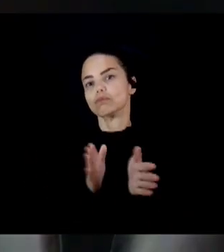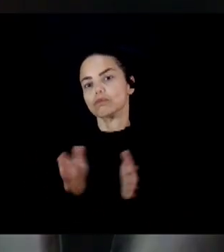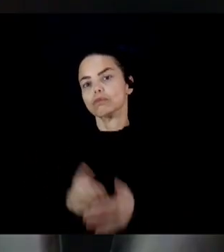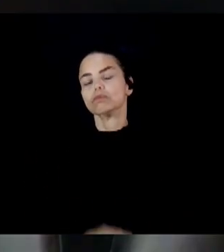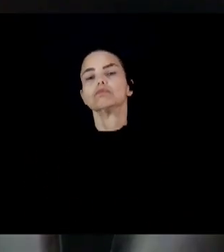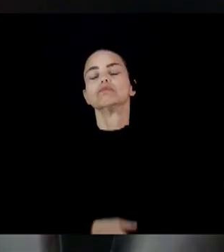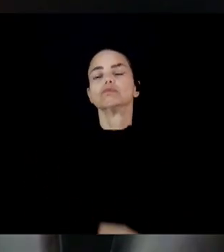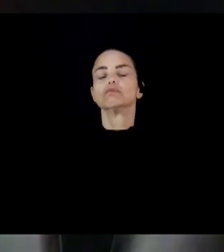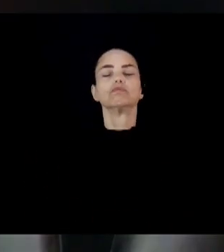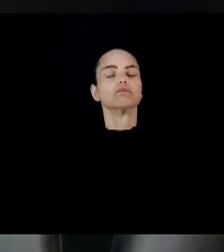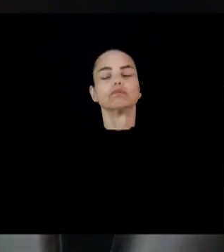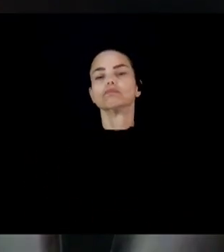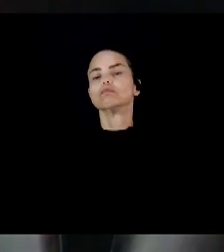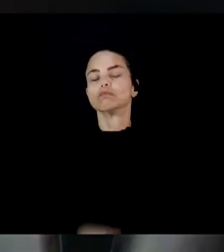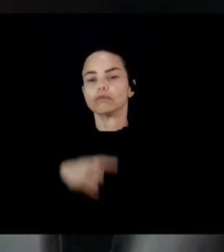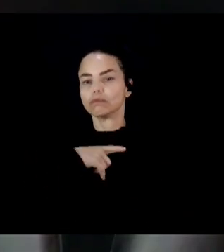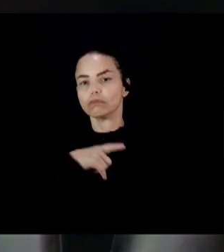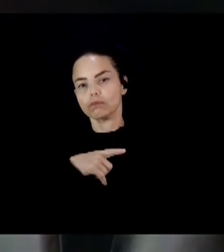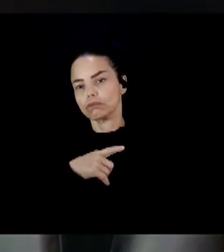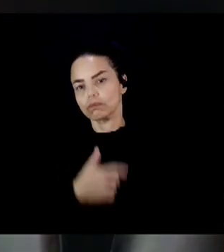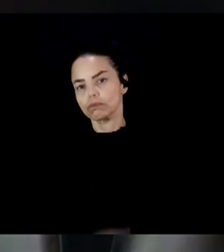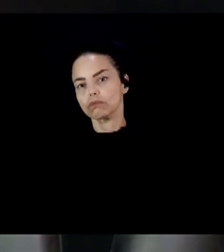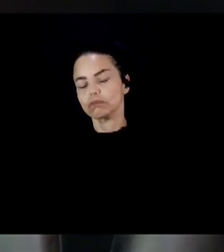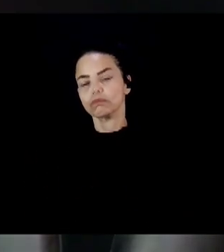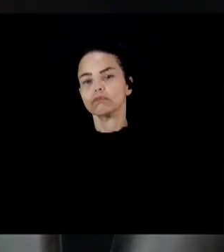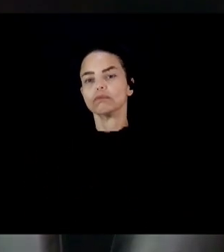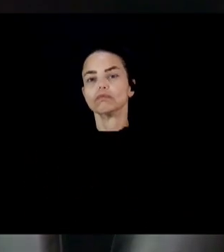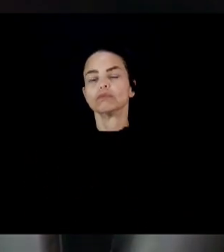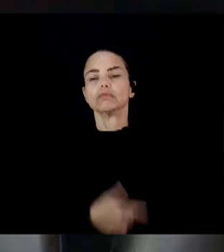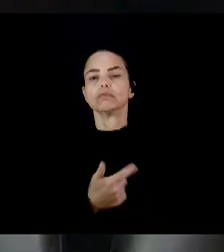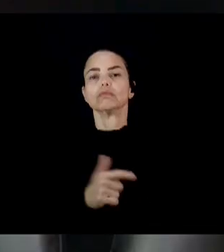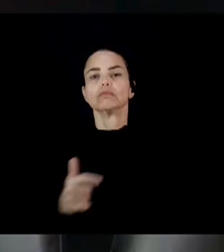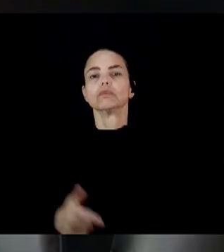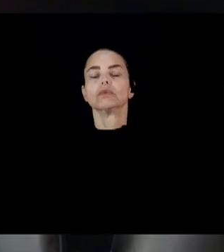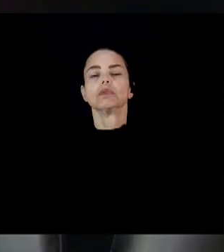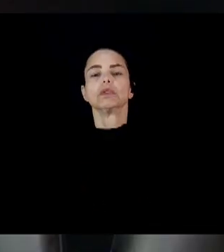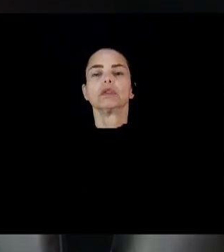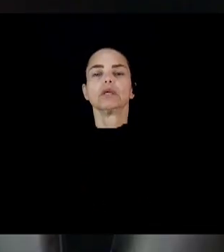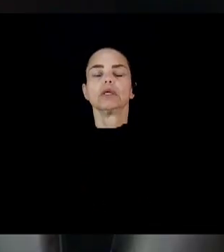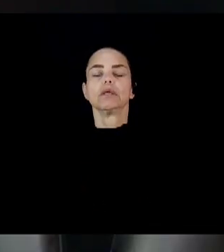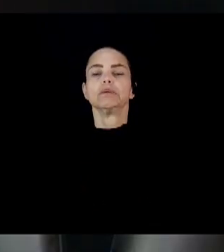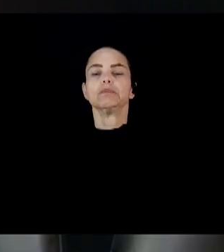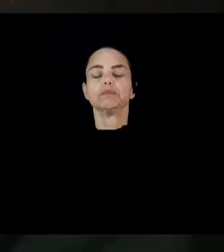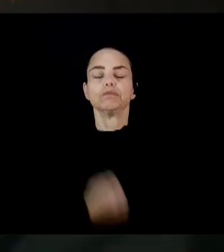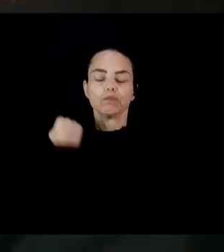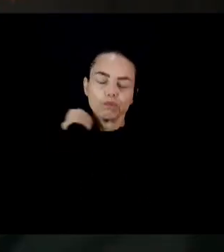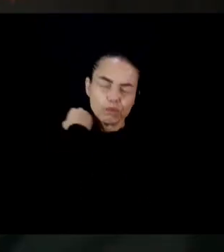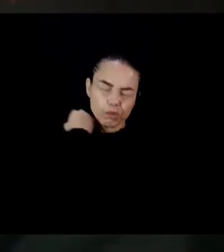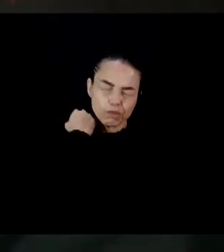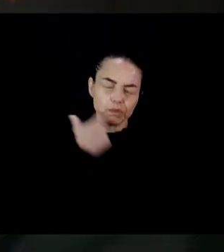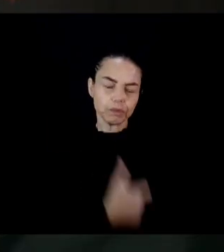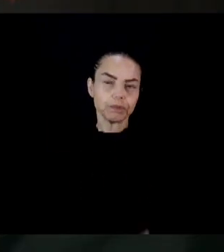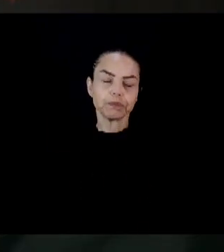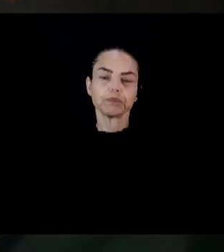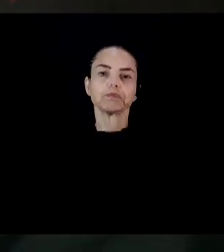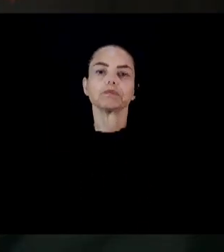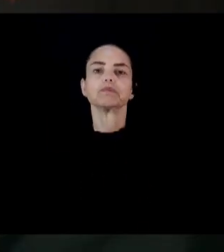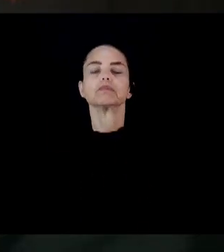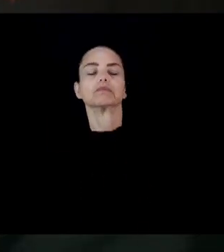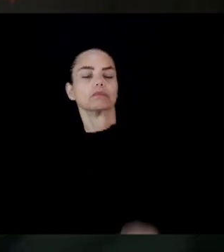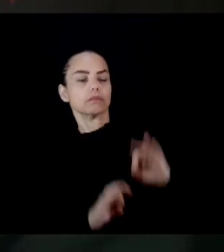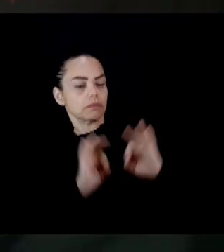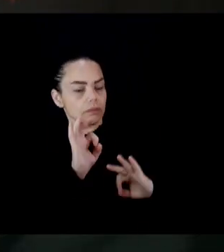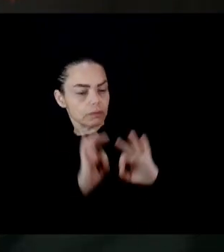que nossa geração tem hoje mais estressante. Muito bem. E a gente pode fazer um planejamento para